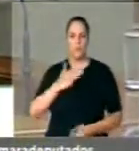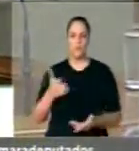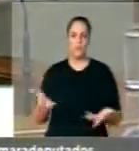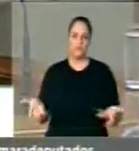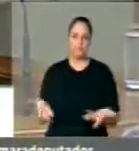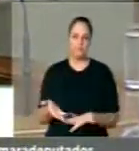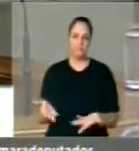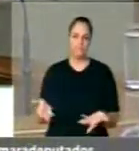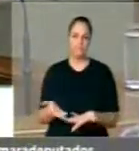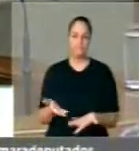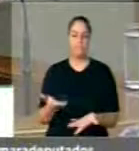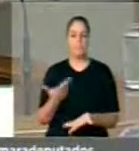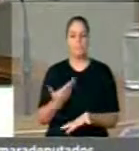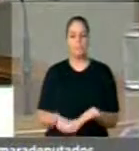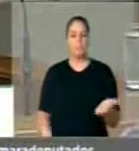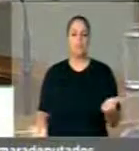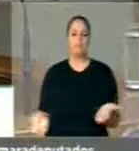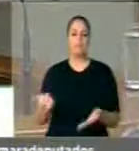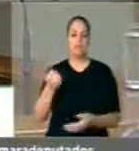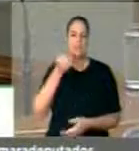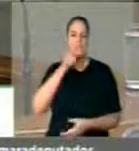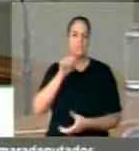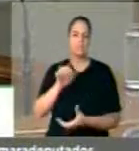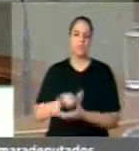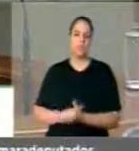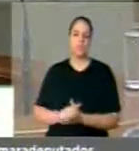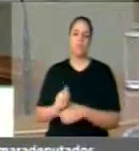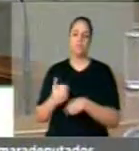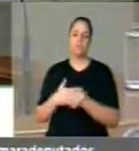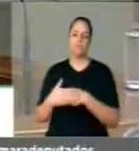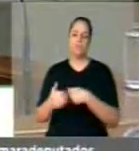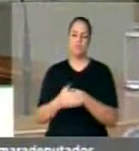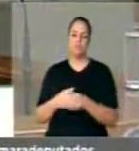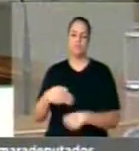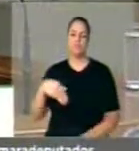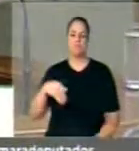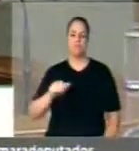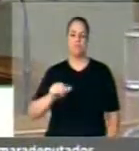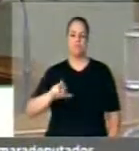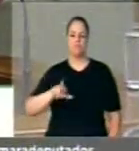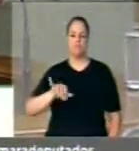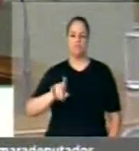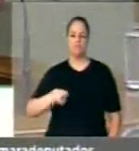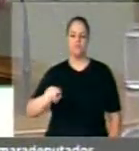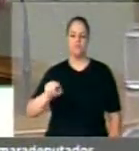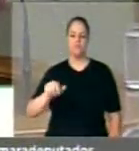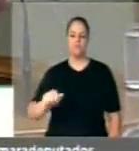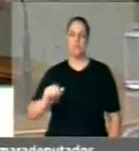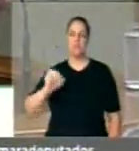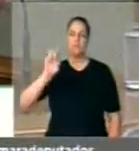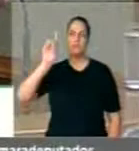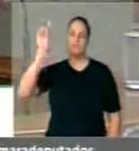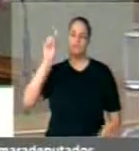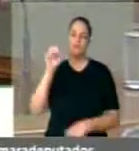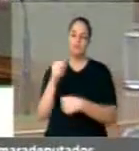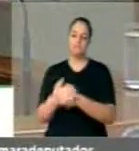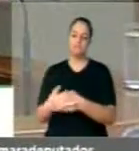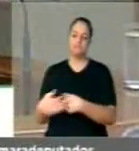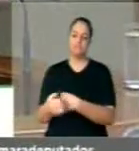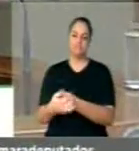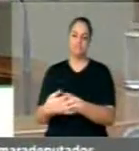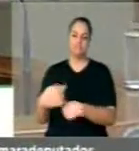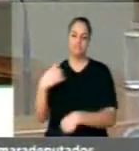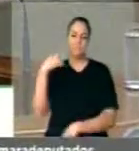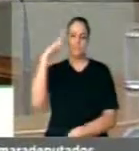pela partida da querida Marisa. Que Deus os conforte nesse difícil